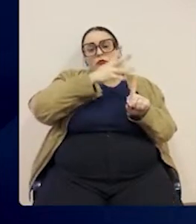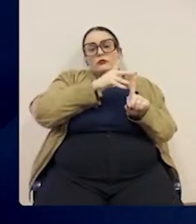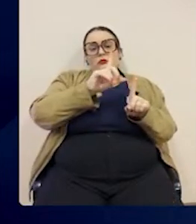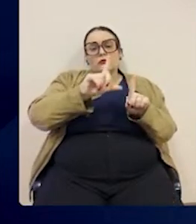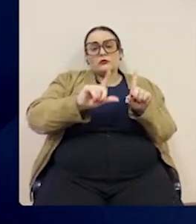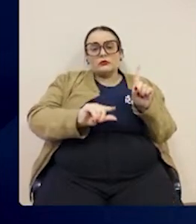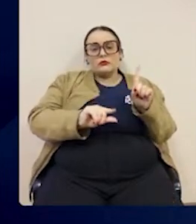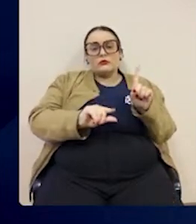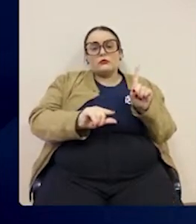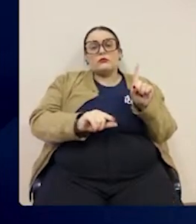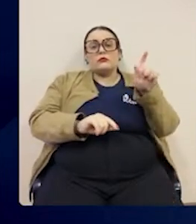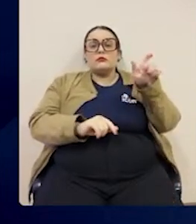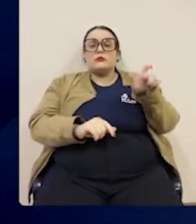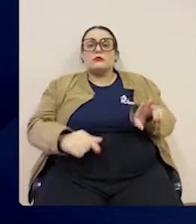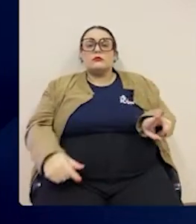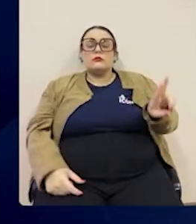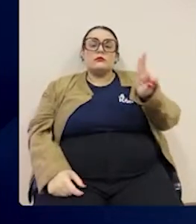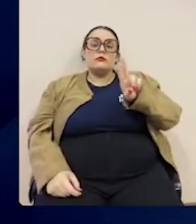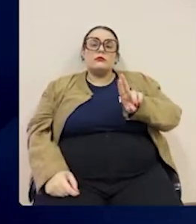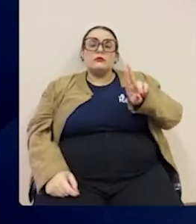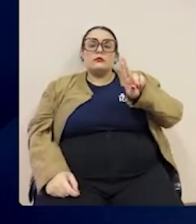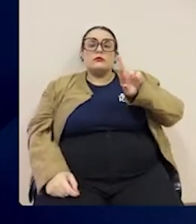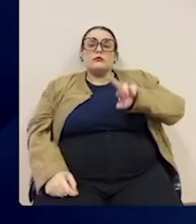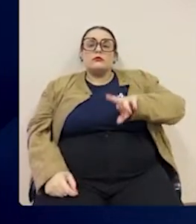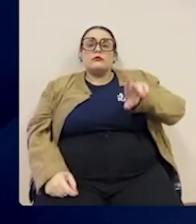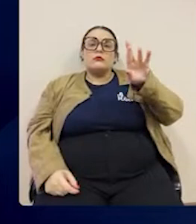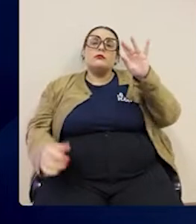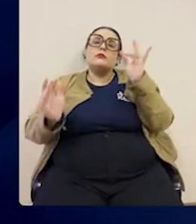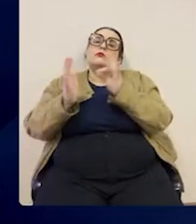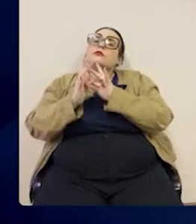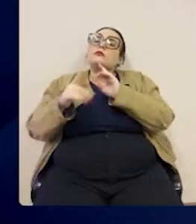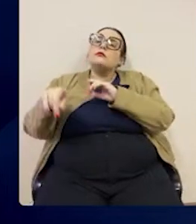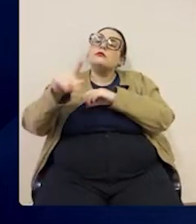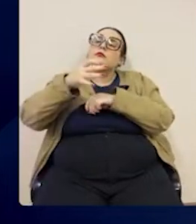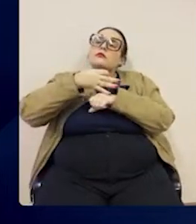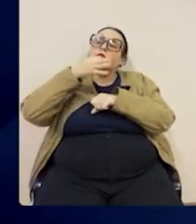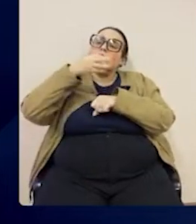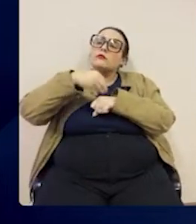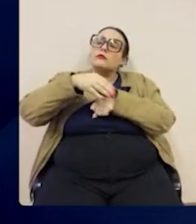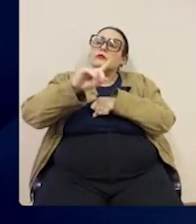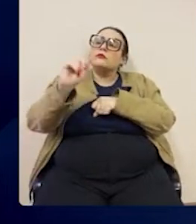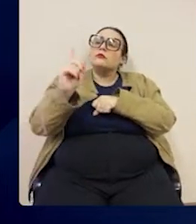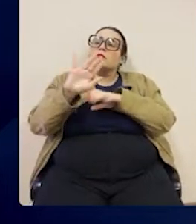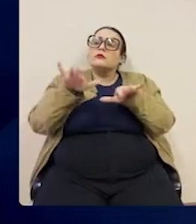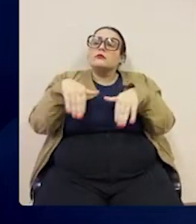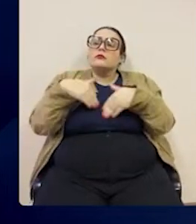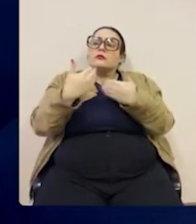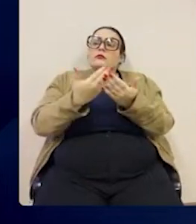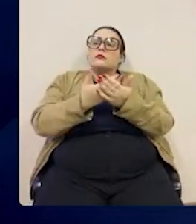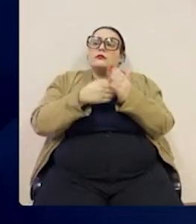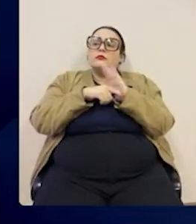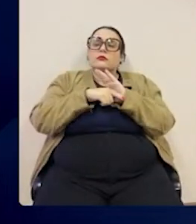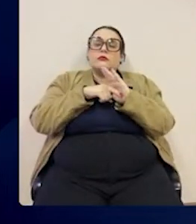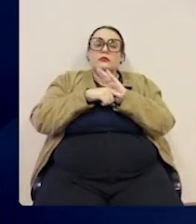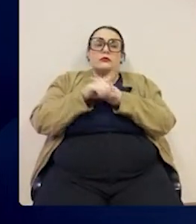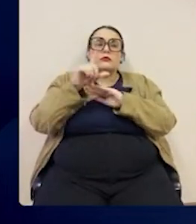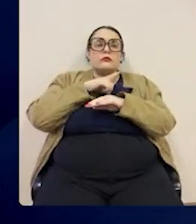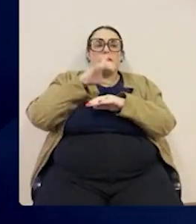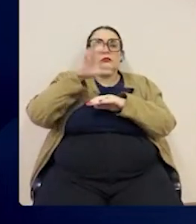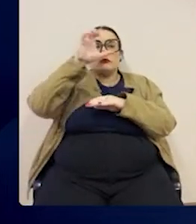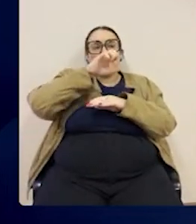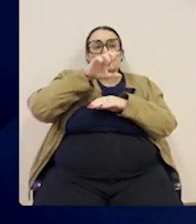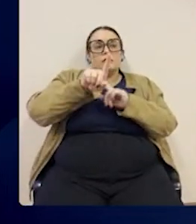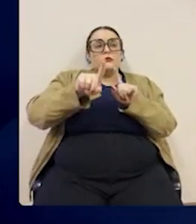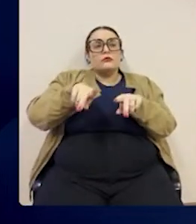para usuários com doença de Parkinson leve a moderada não é efetiva e eles não recomendam. E o que esse estudo fica de lição para o NHS? A